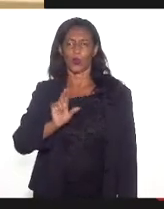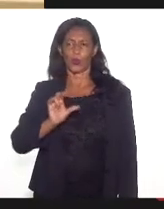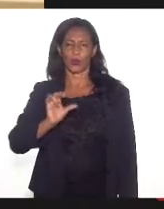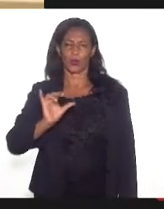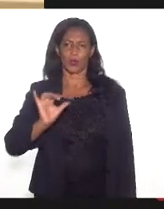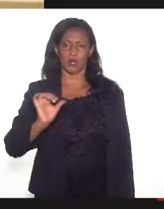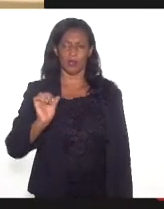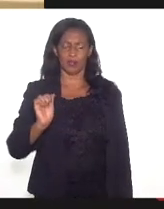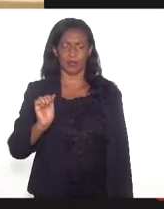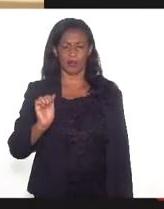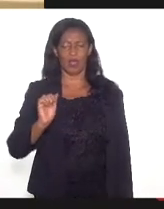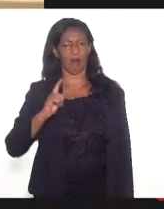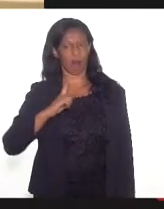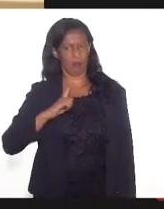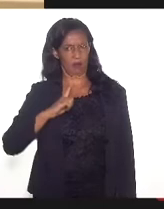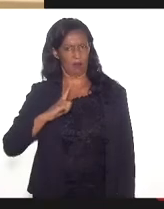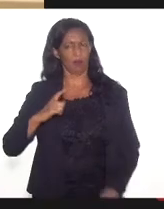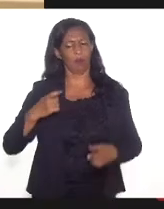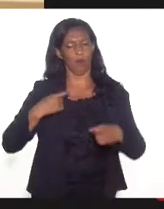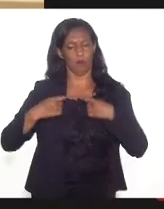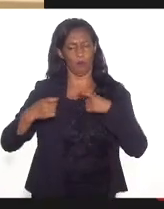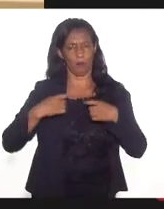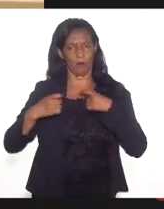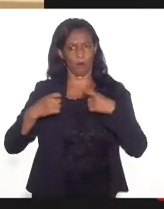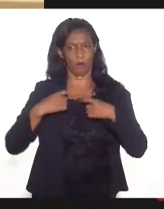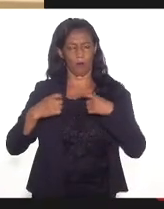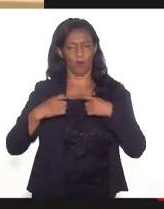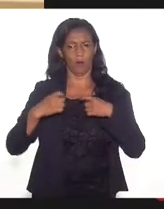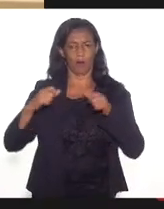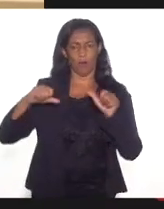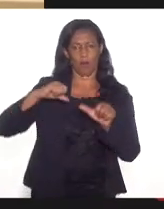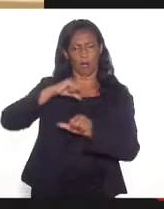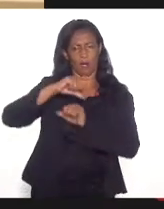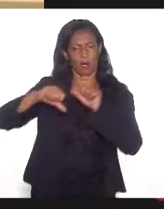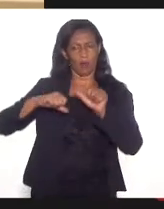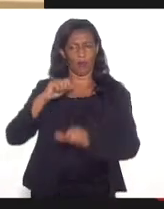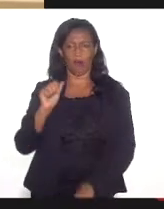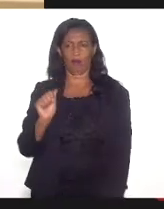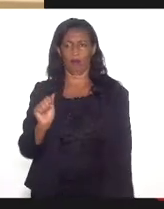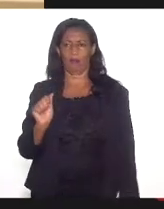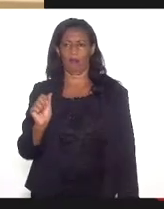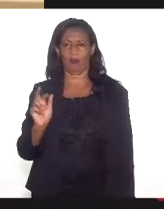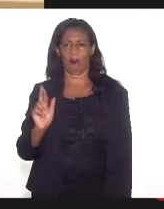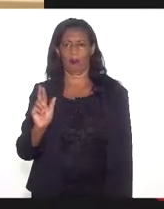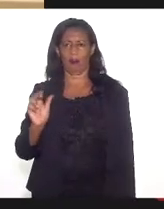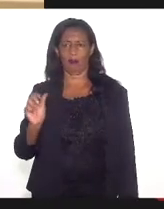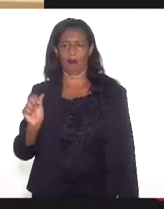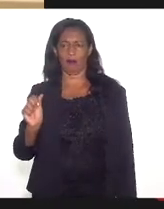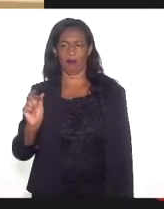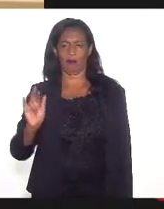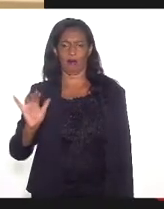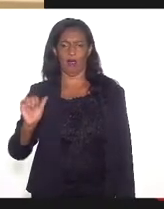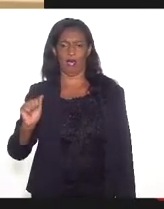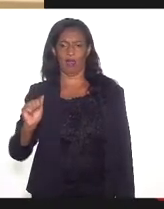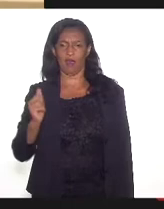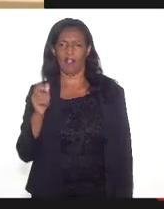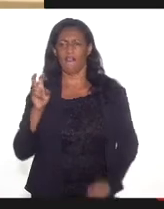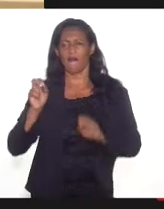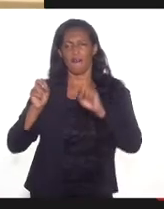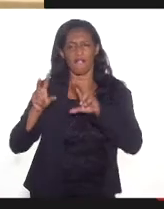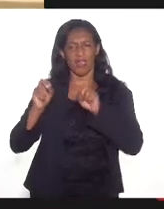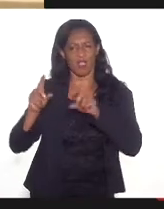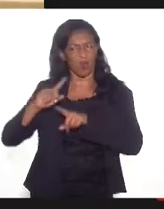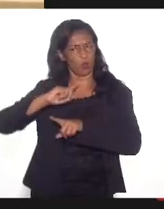também, pela luta na reforma agrária popular e pela soberania alimentar sem veneno, Luana